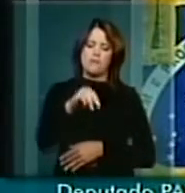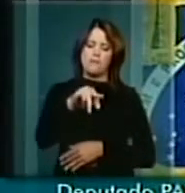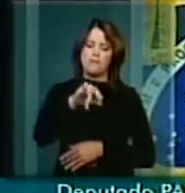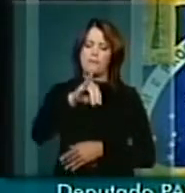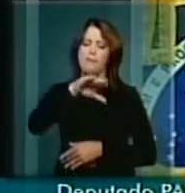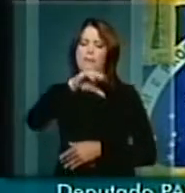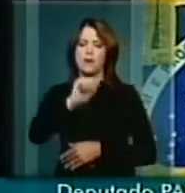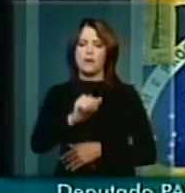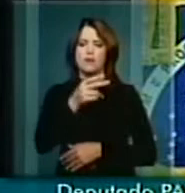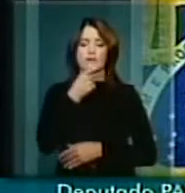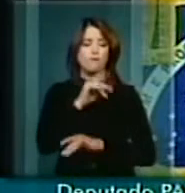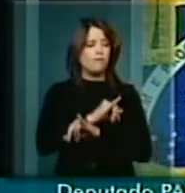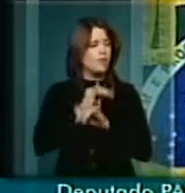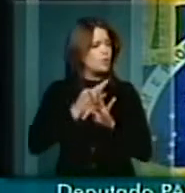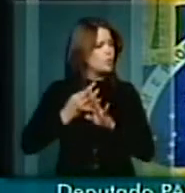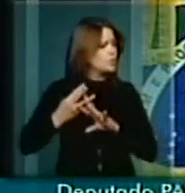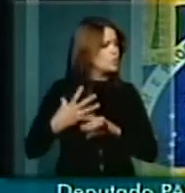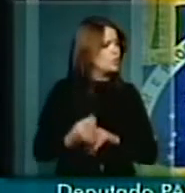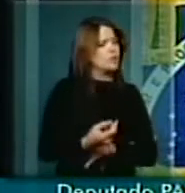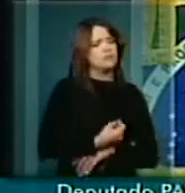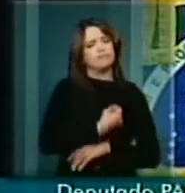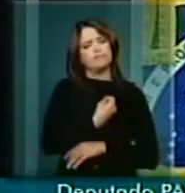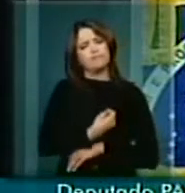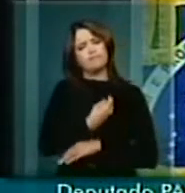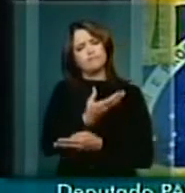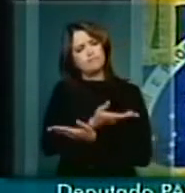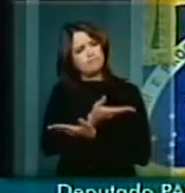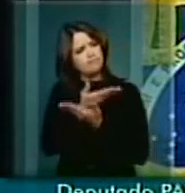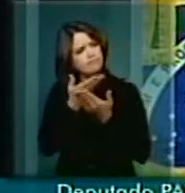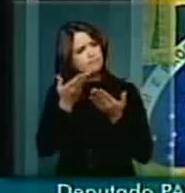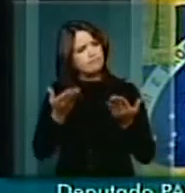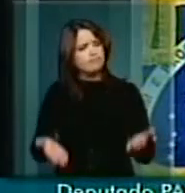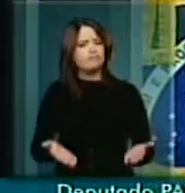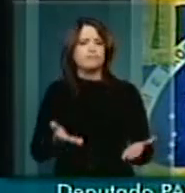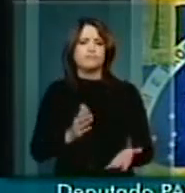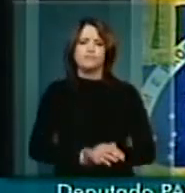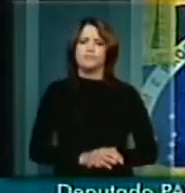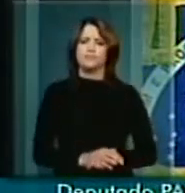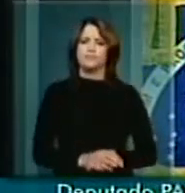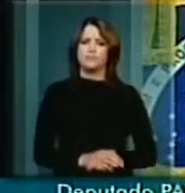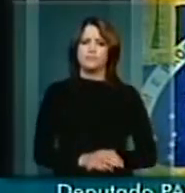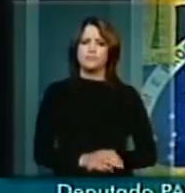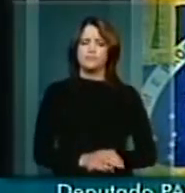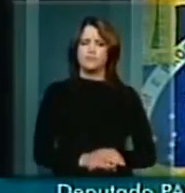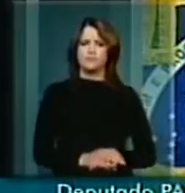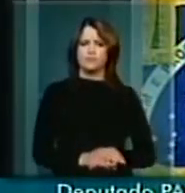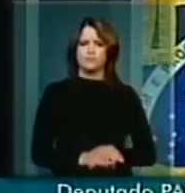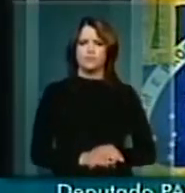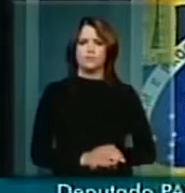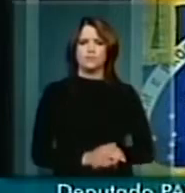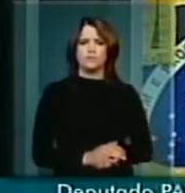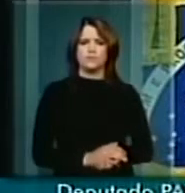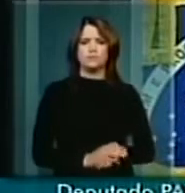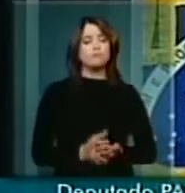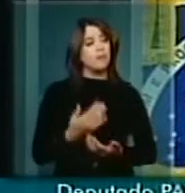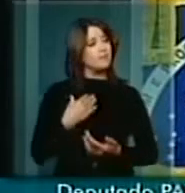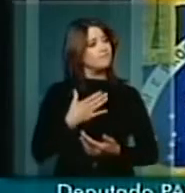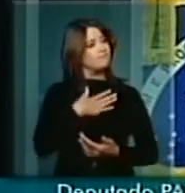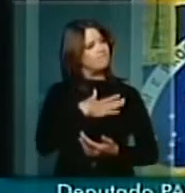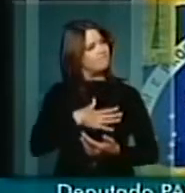Dizer a todos os senhores e as senhoras aqui presentes da minha